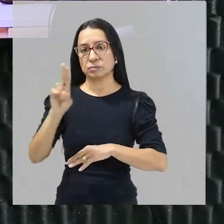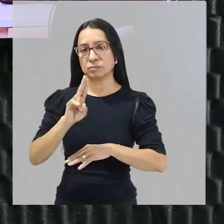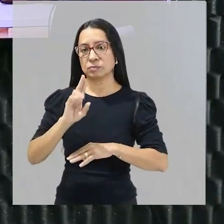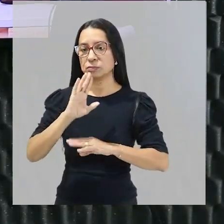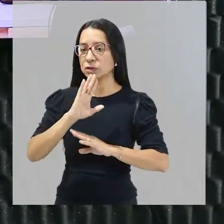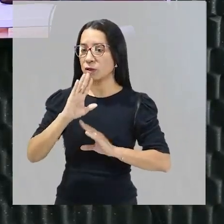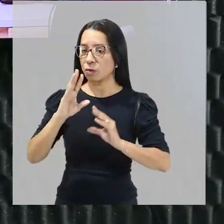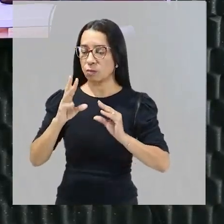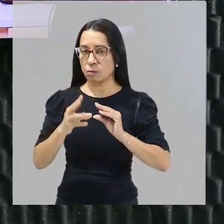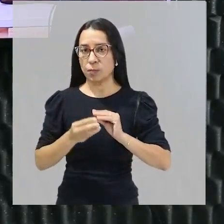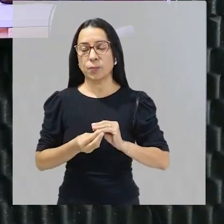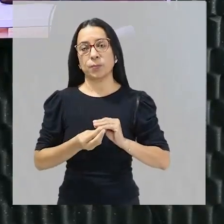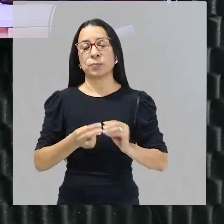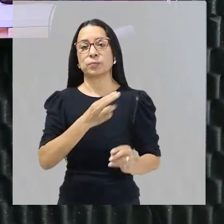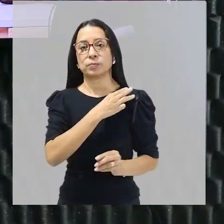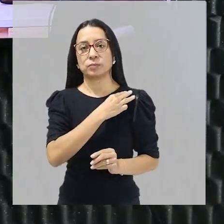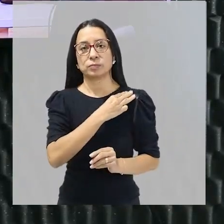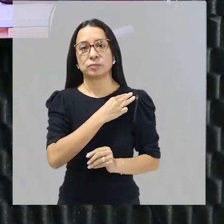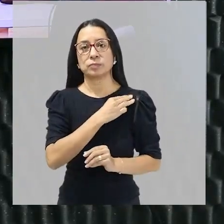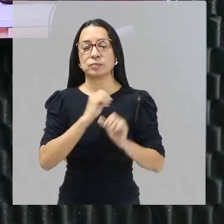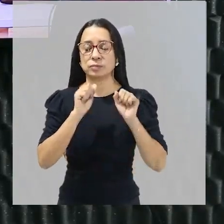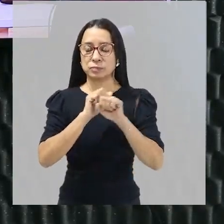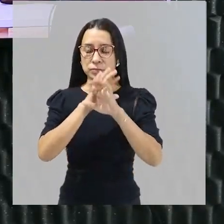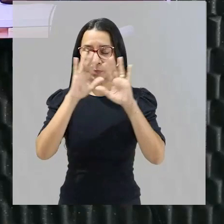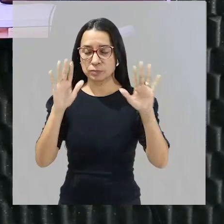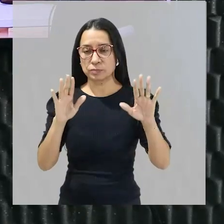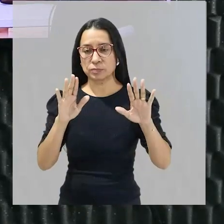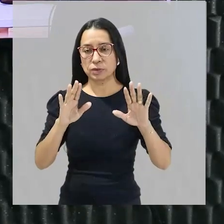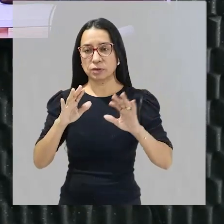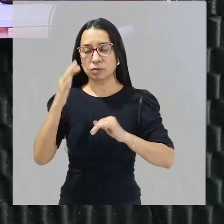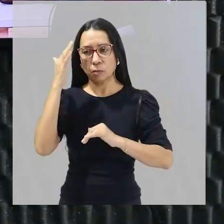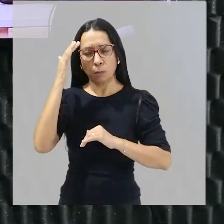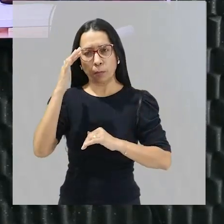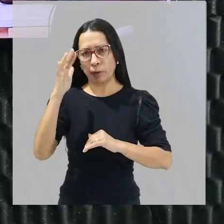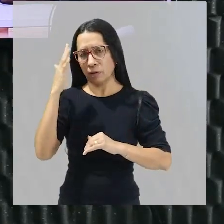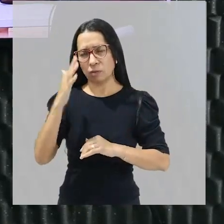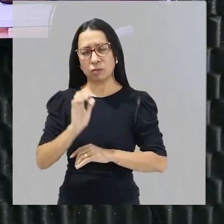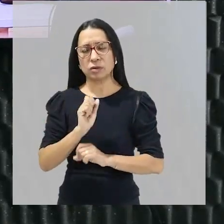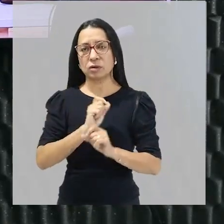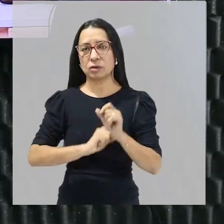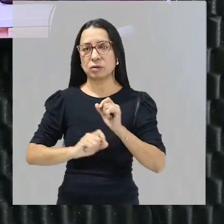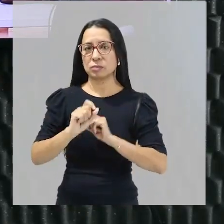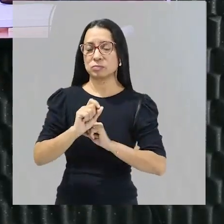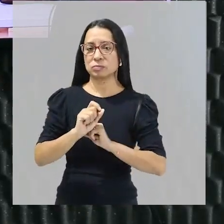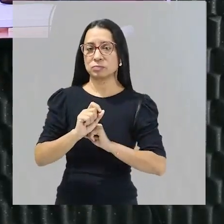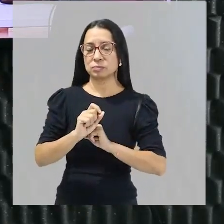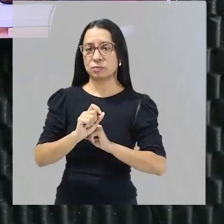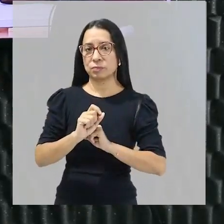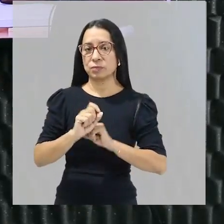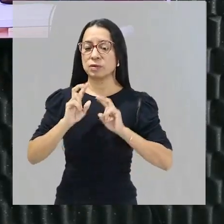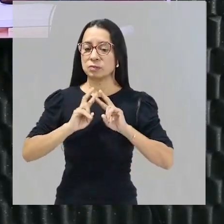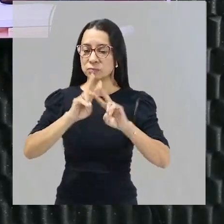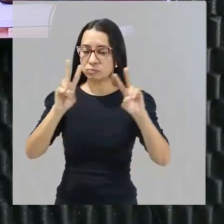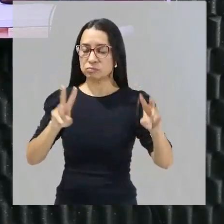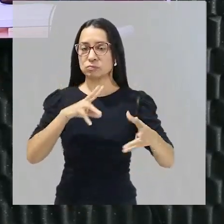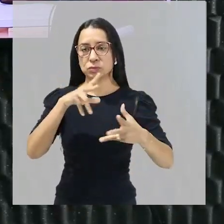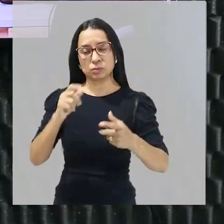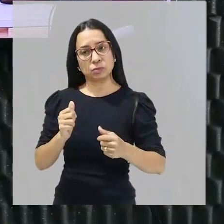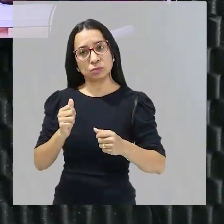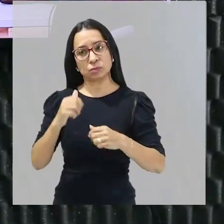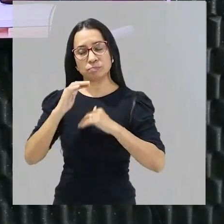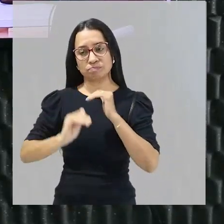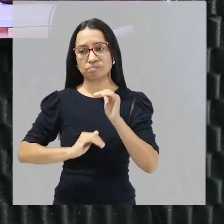e, obviamente, melhorar o caráter reflexivo, a visão de mundo e a construção dos argumentos